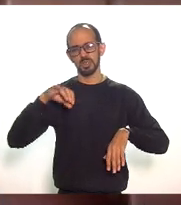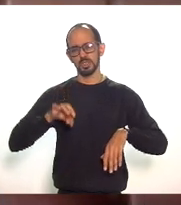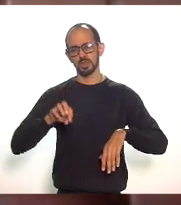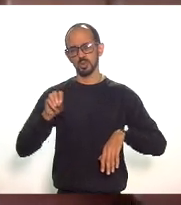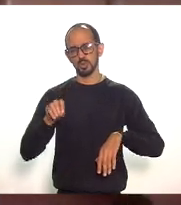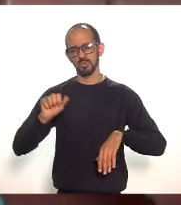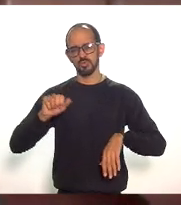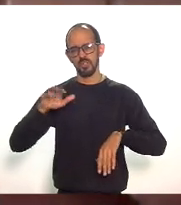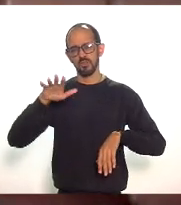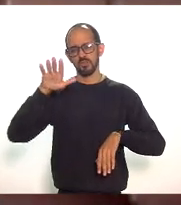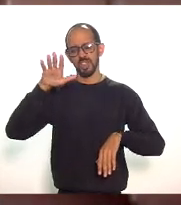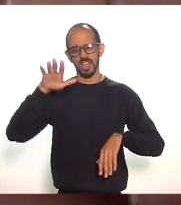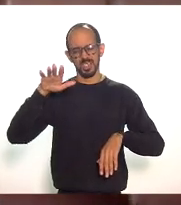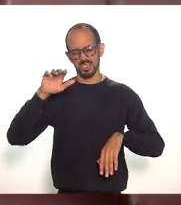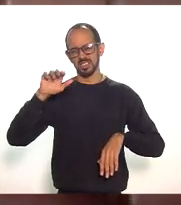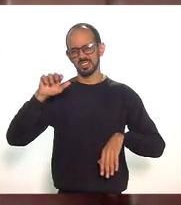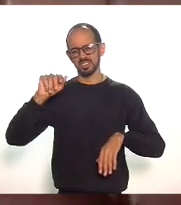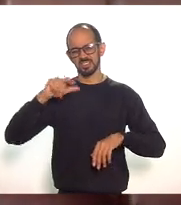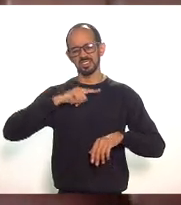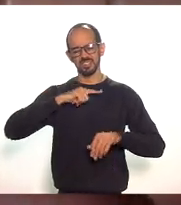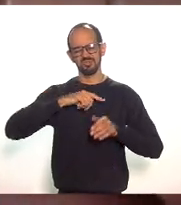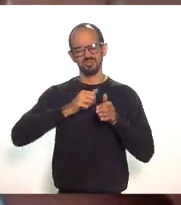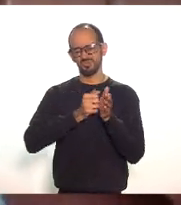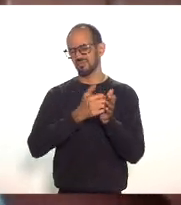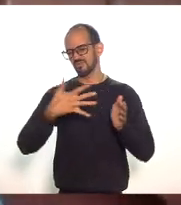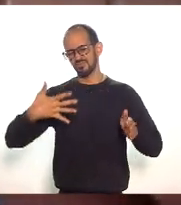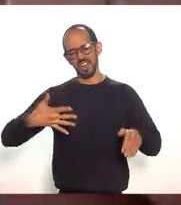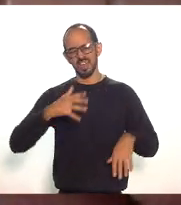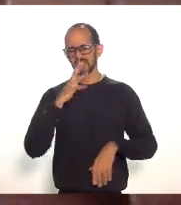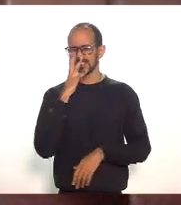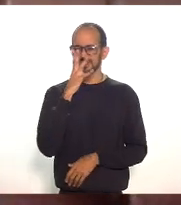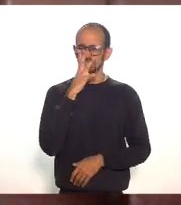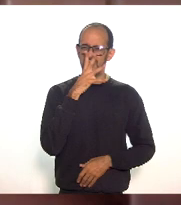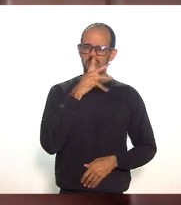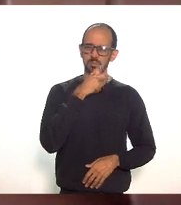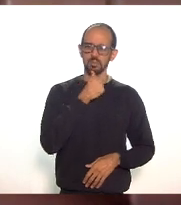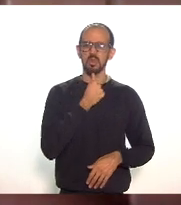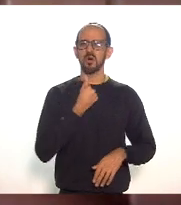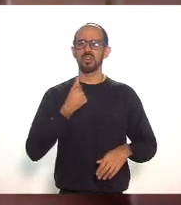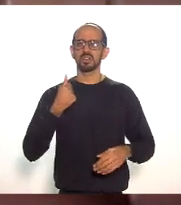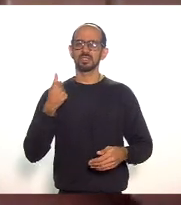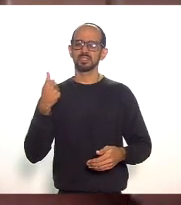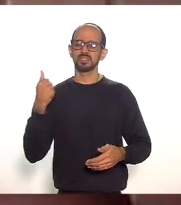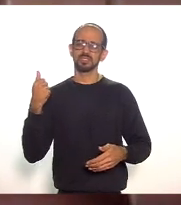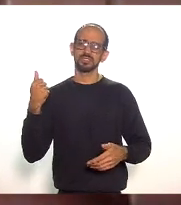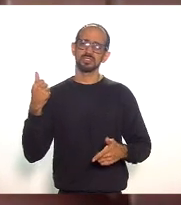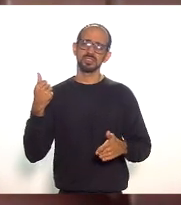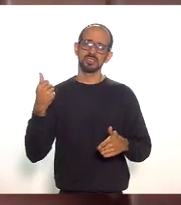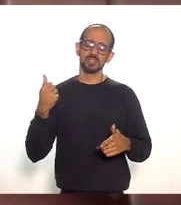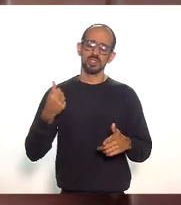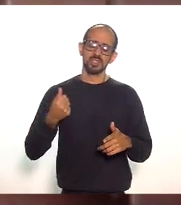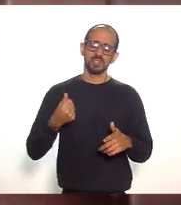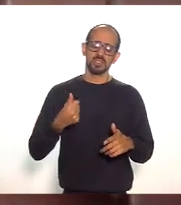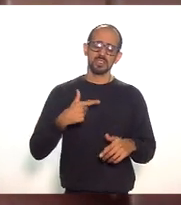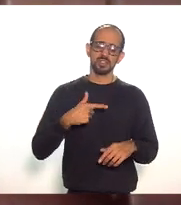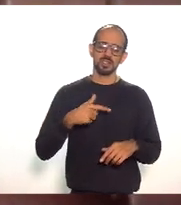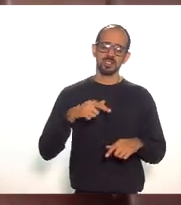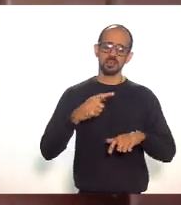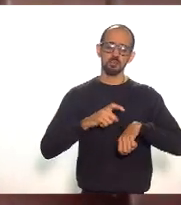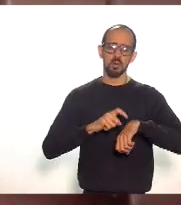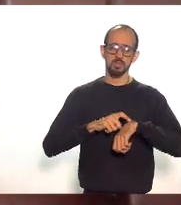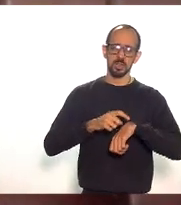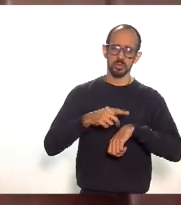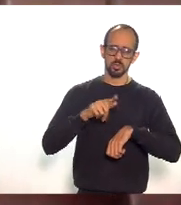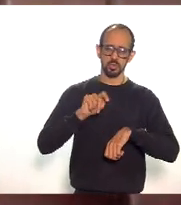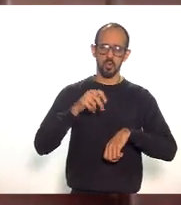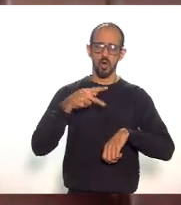temos diversas, né, memórias das remoções do período do golpe militar,